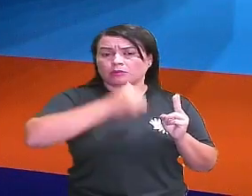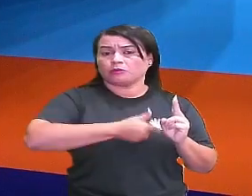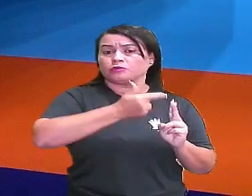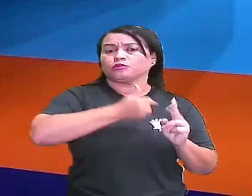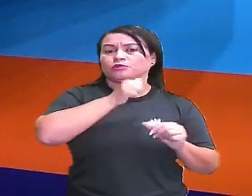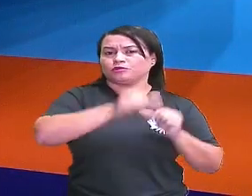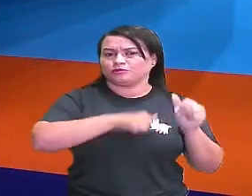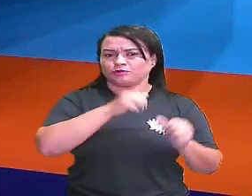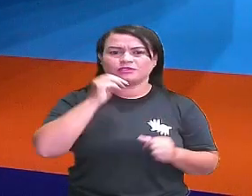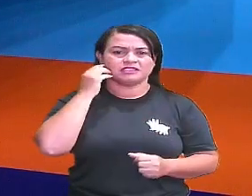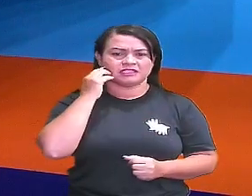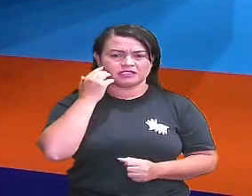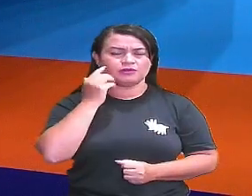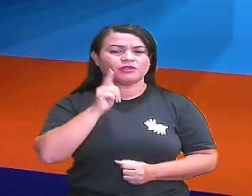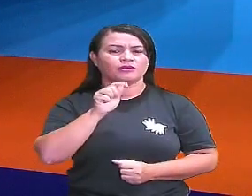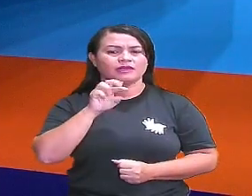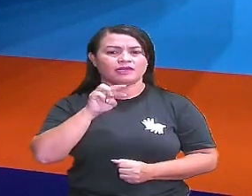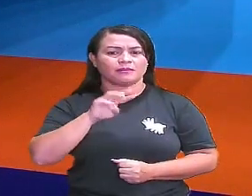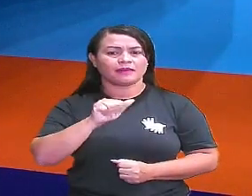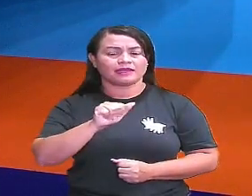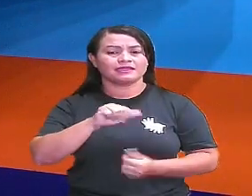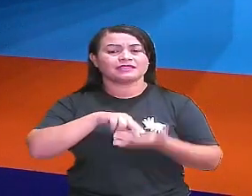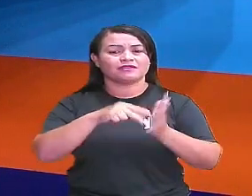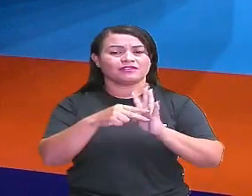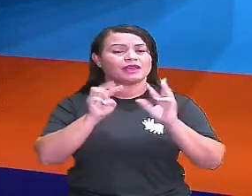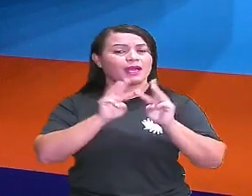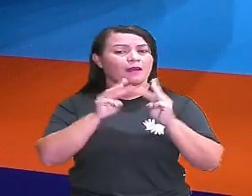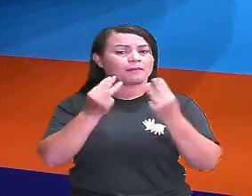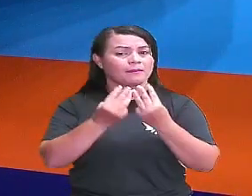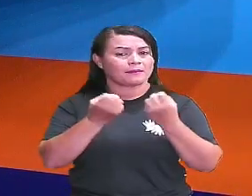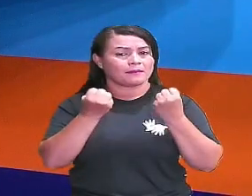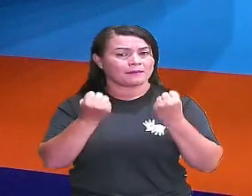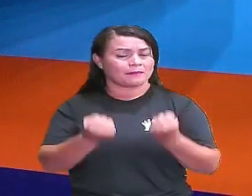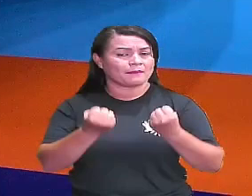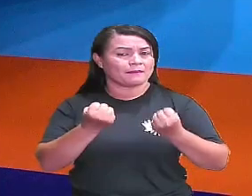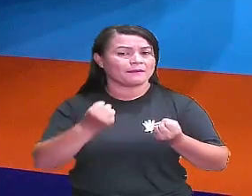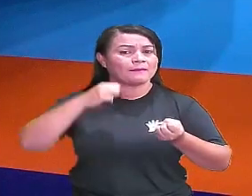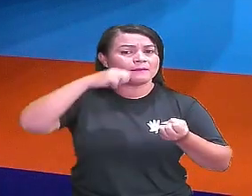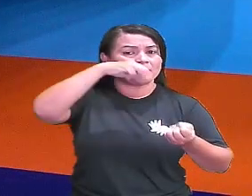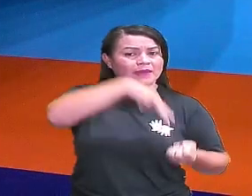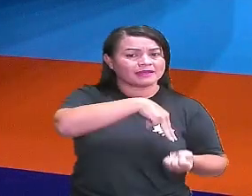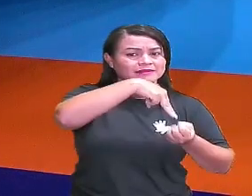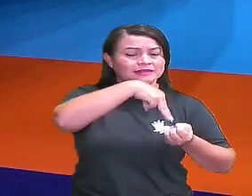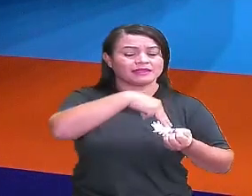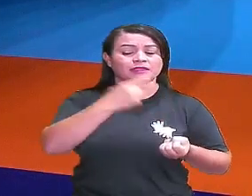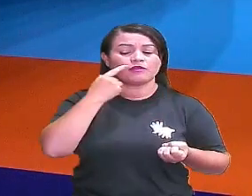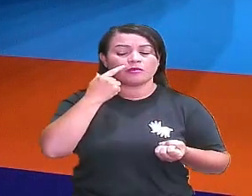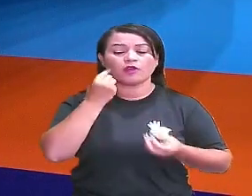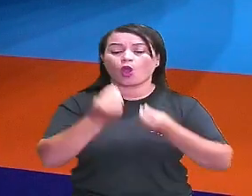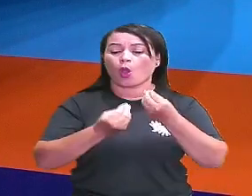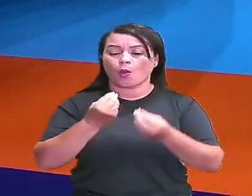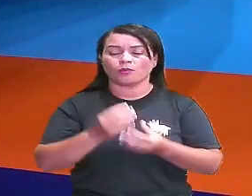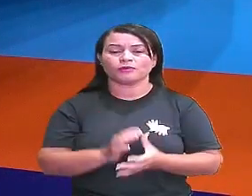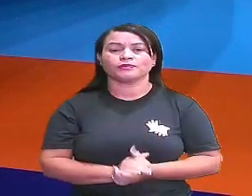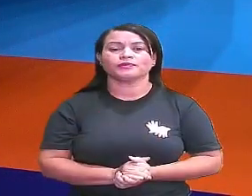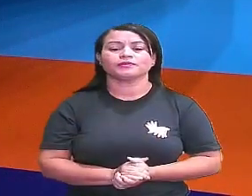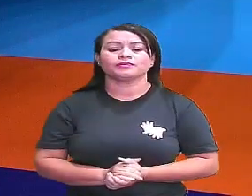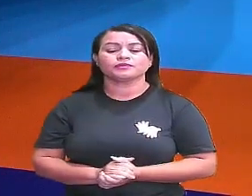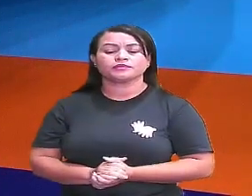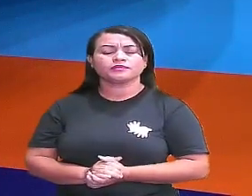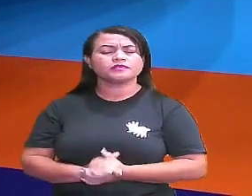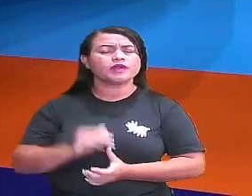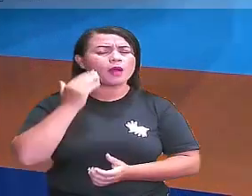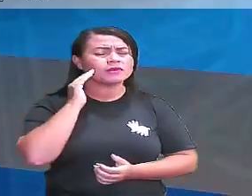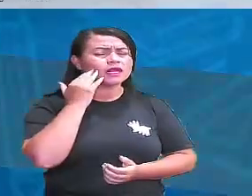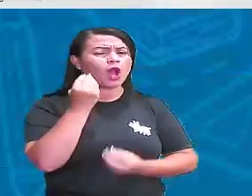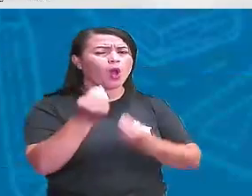grama está lá na medida de massa, beleza? Agora vamos entender porque eu trouxe volume aqui para a gente trabalhar. Vamos entender